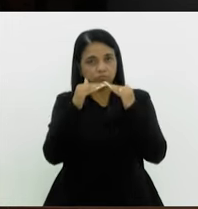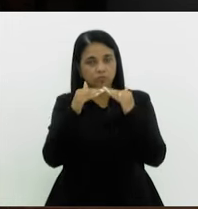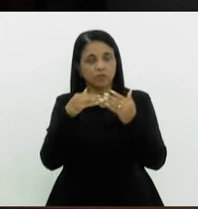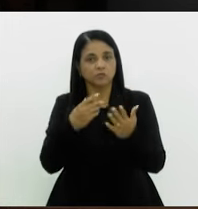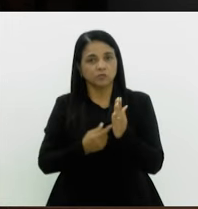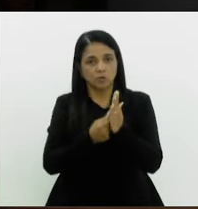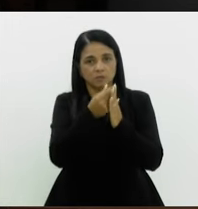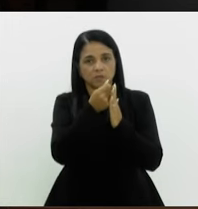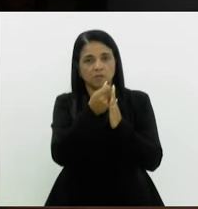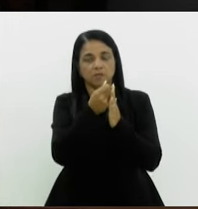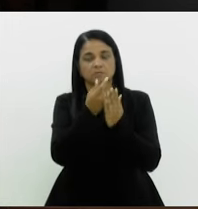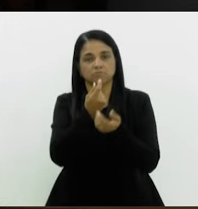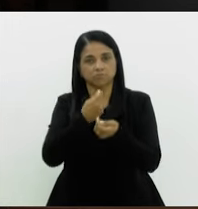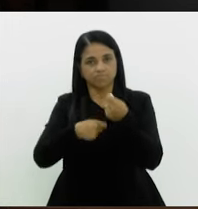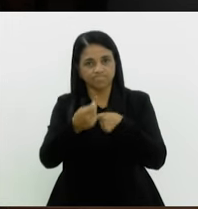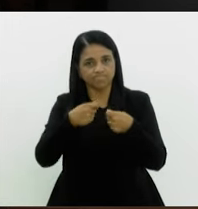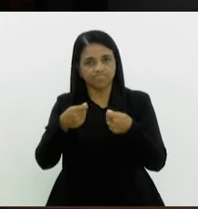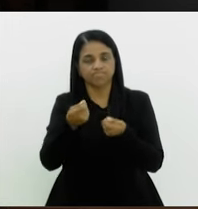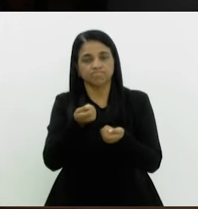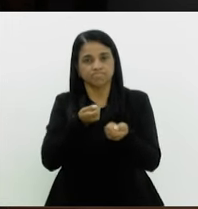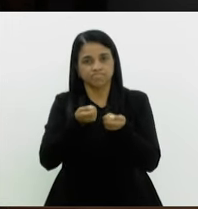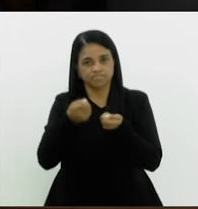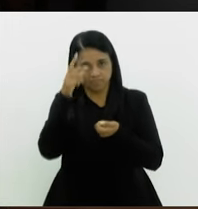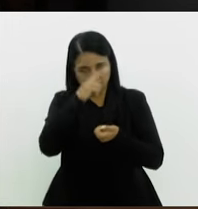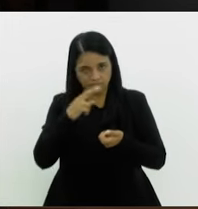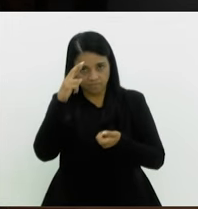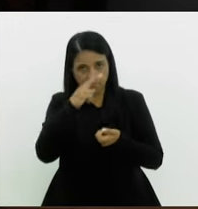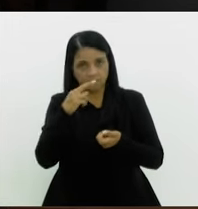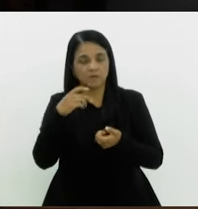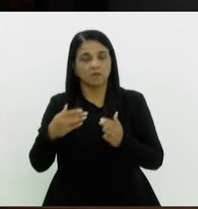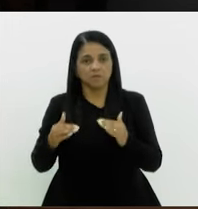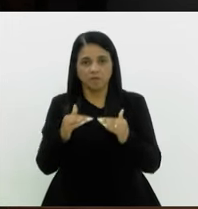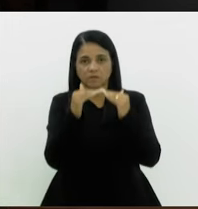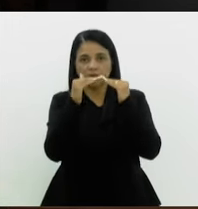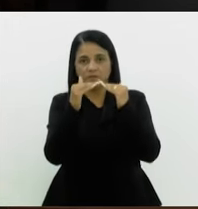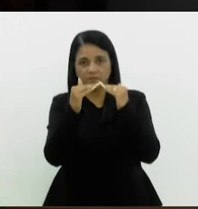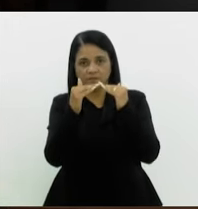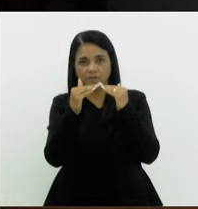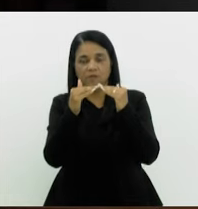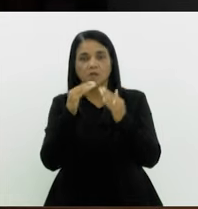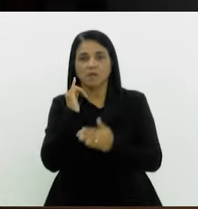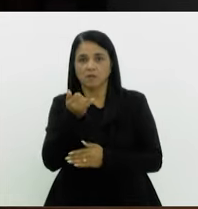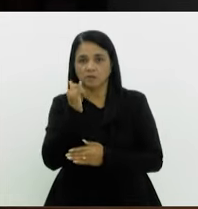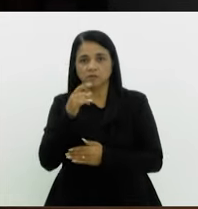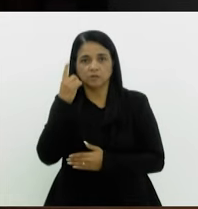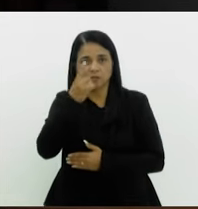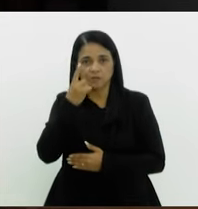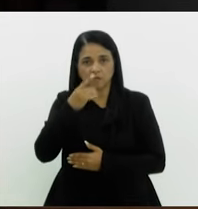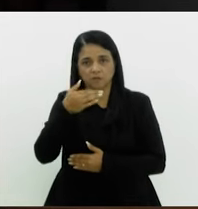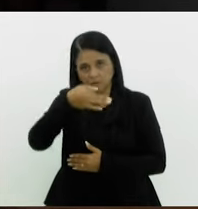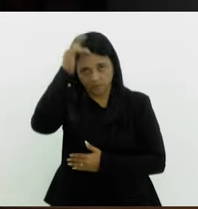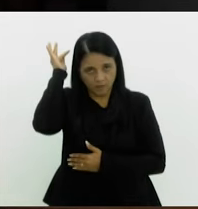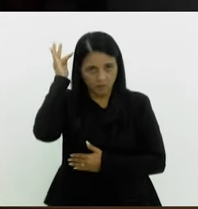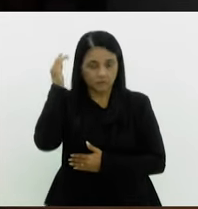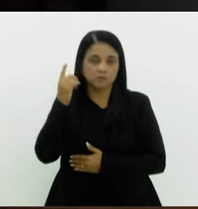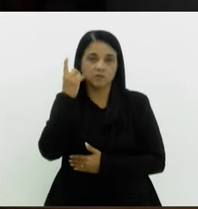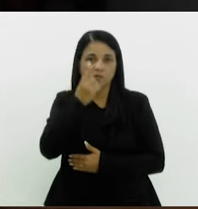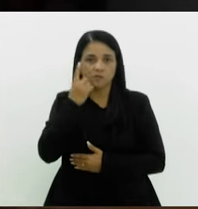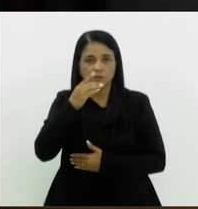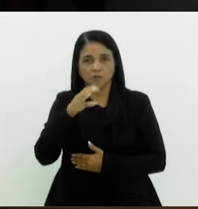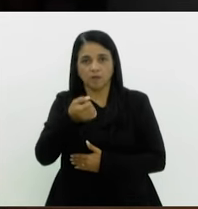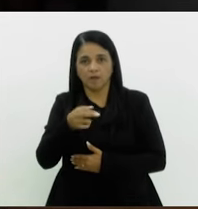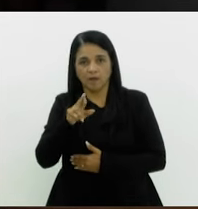de Orçamento, Finanças, Fiscalização Financeira e Controle favorável. Relatores, deputados Fred Pacheco,